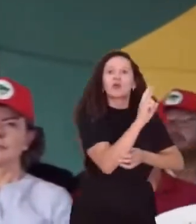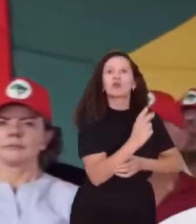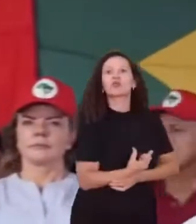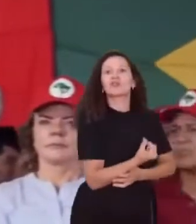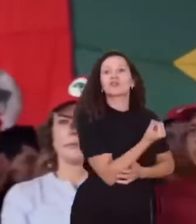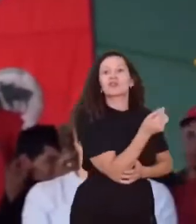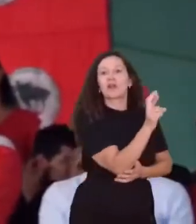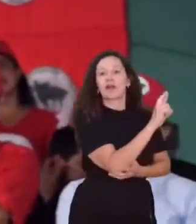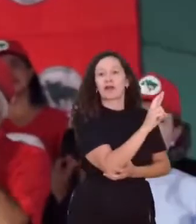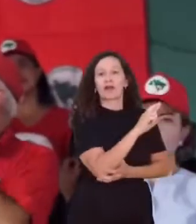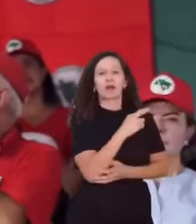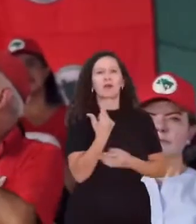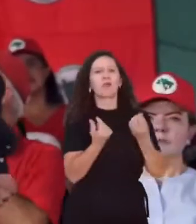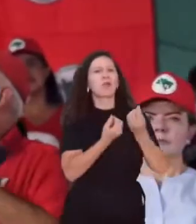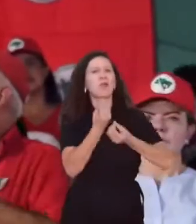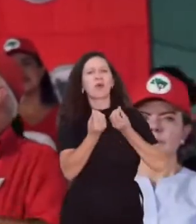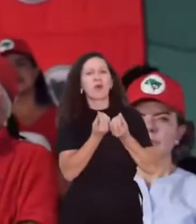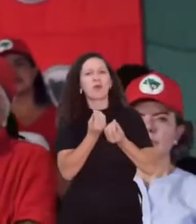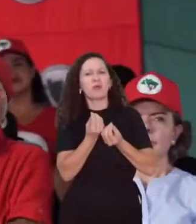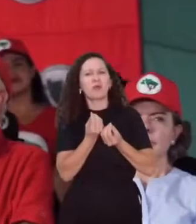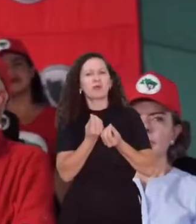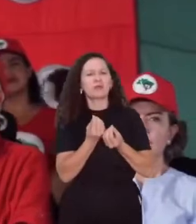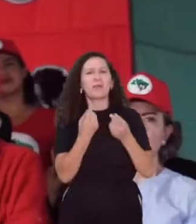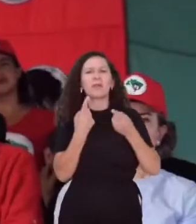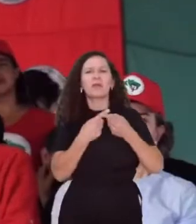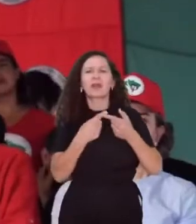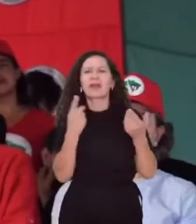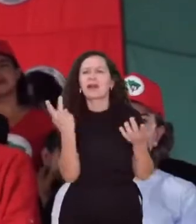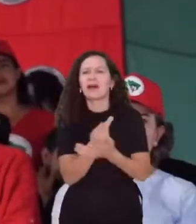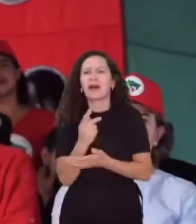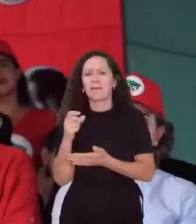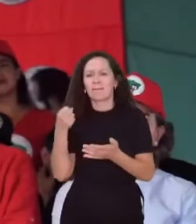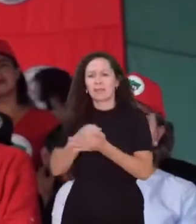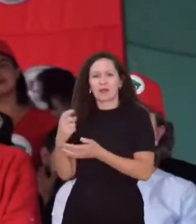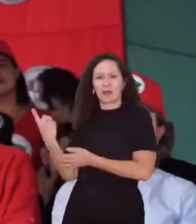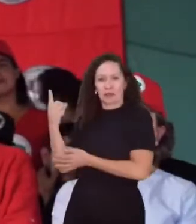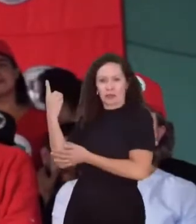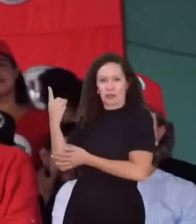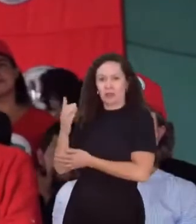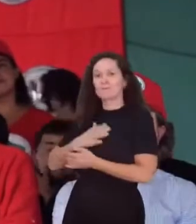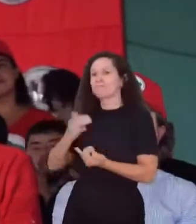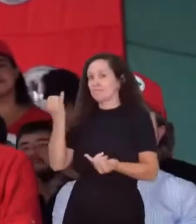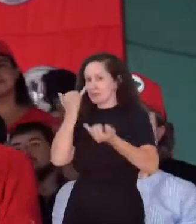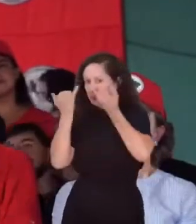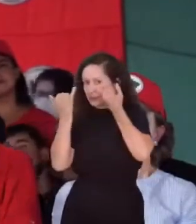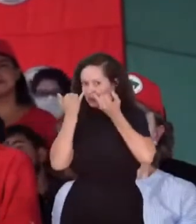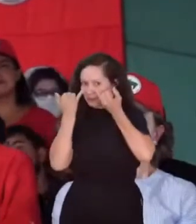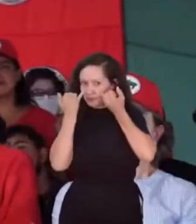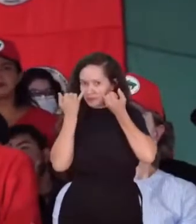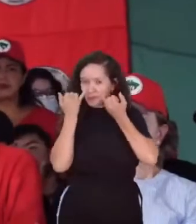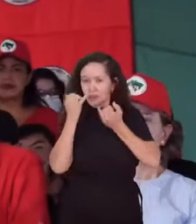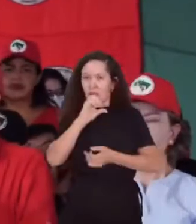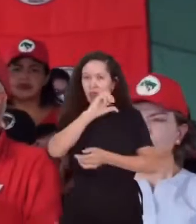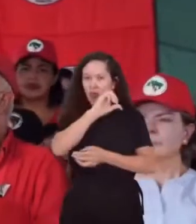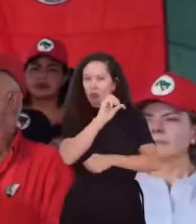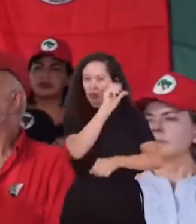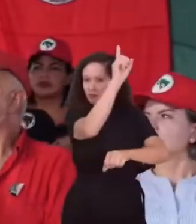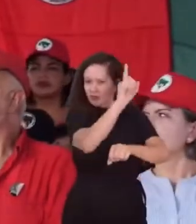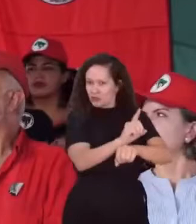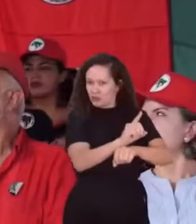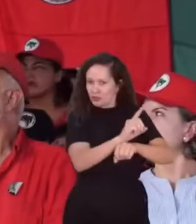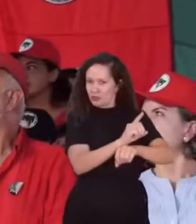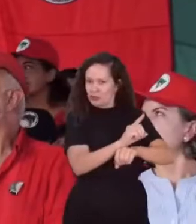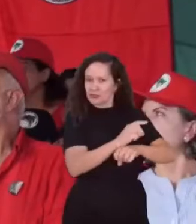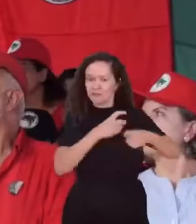sentido. E eu fiquei sabendo esse dia, João Pedro, que 9 diretores da Petrobras, inclusive o almirante,